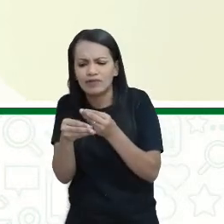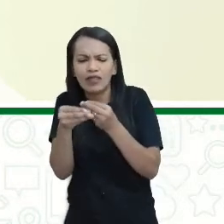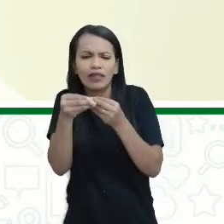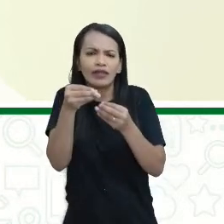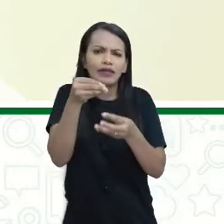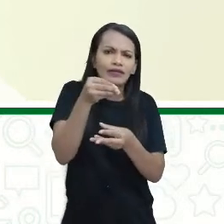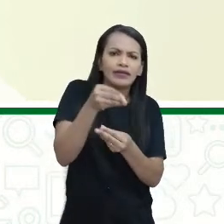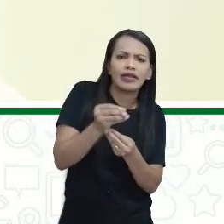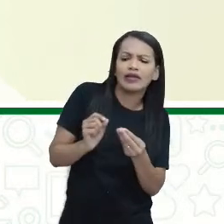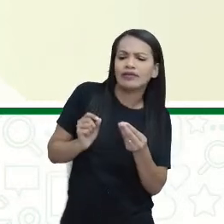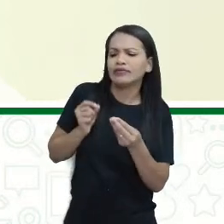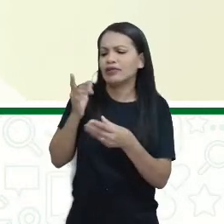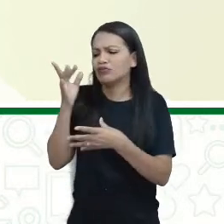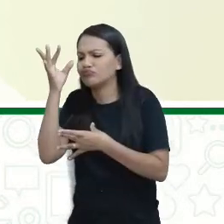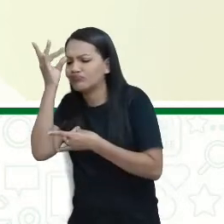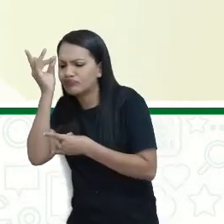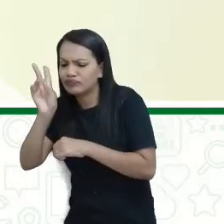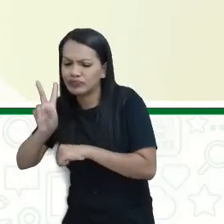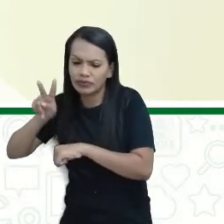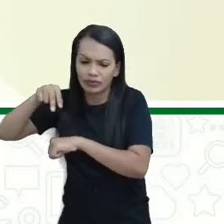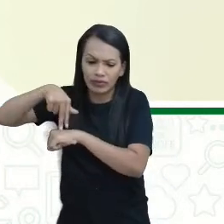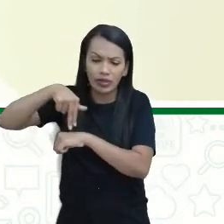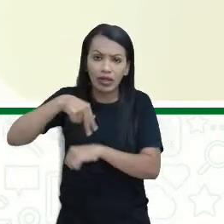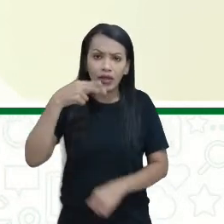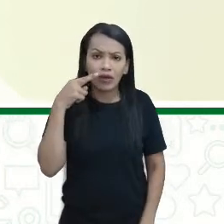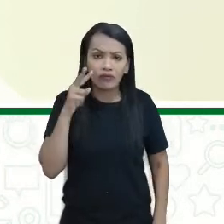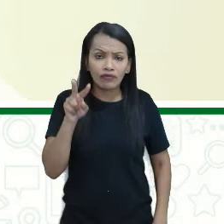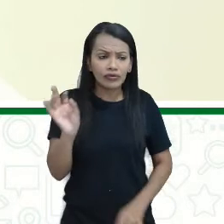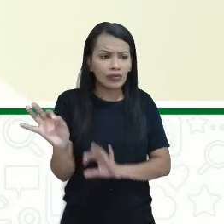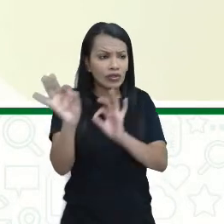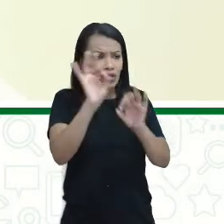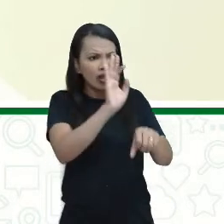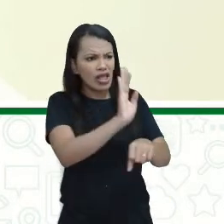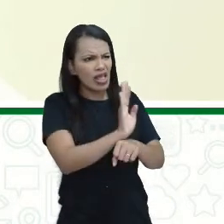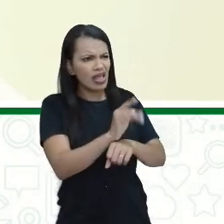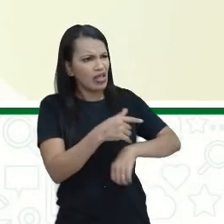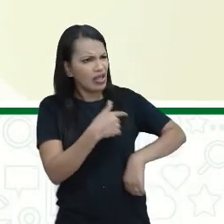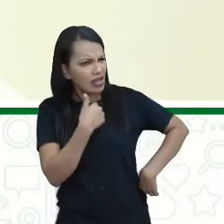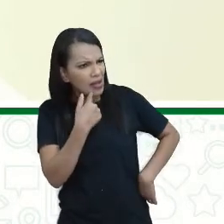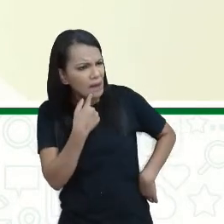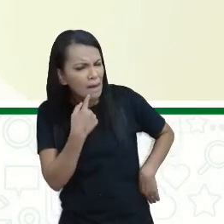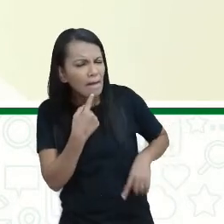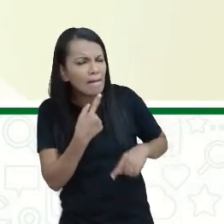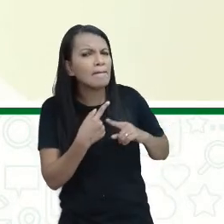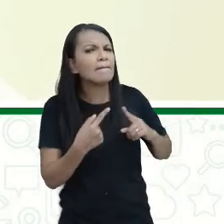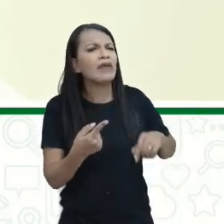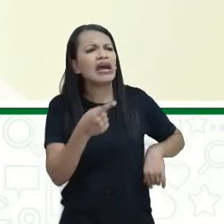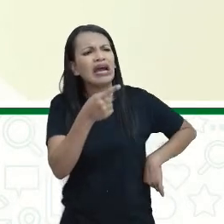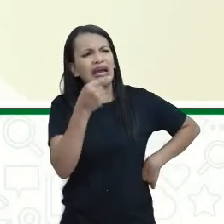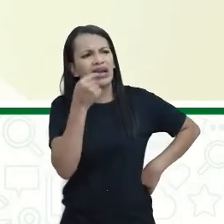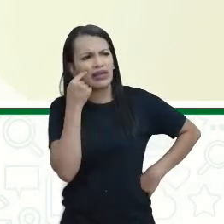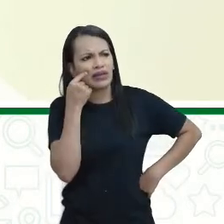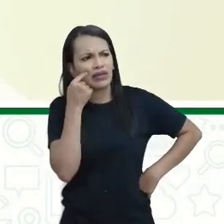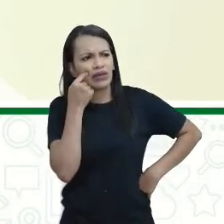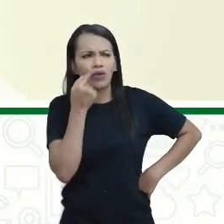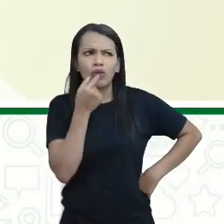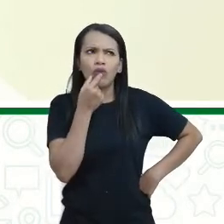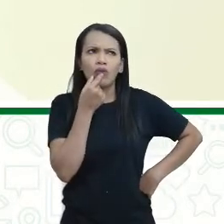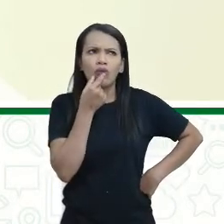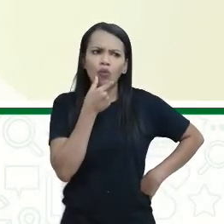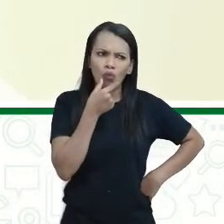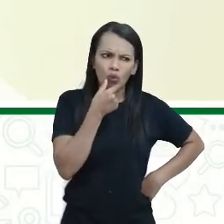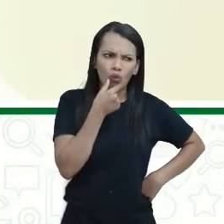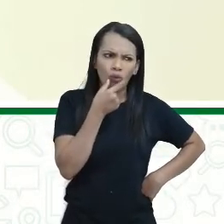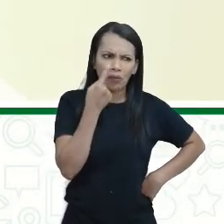posições. Sabe quando a gente às vezes está assistindo um filme e faz assim, mas, poxa, esse homem apareceu no começo do